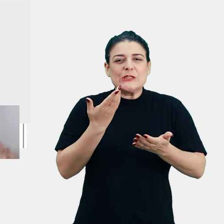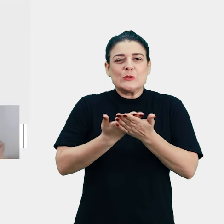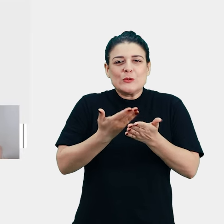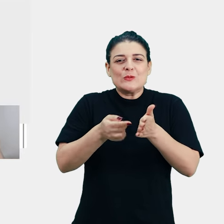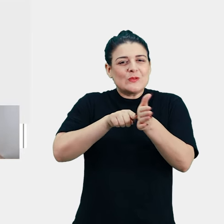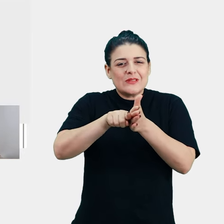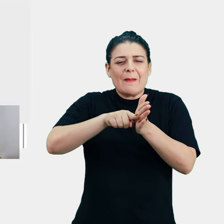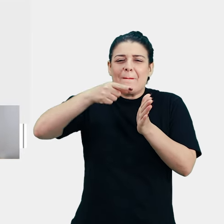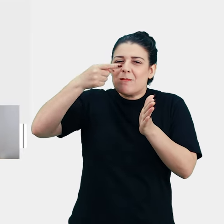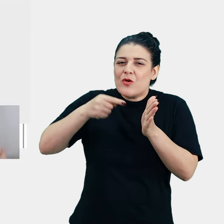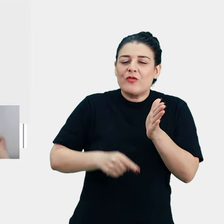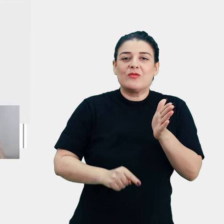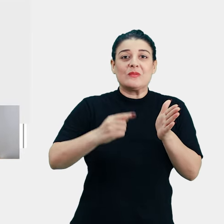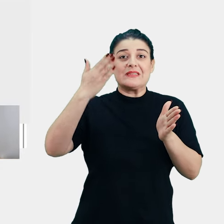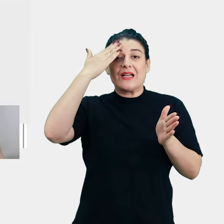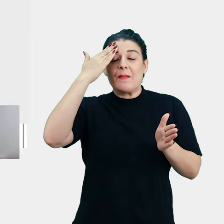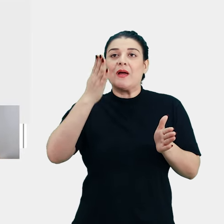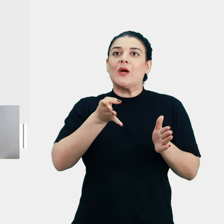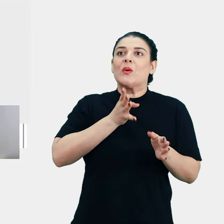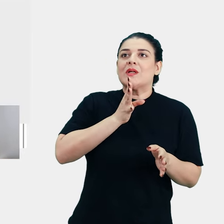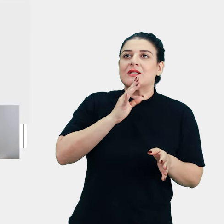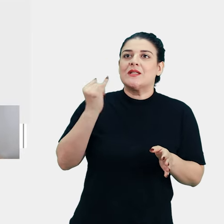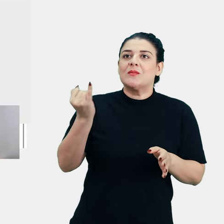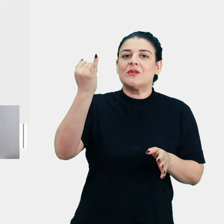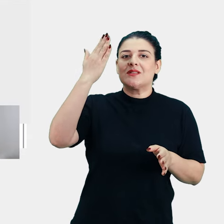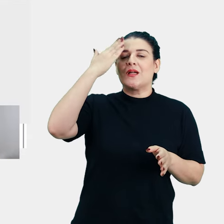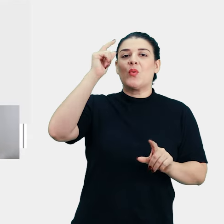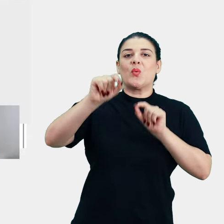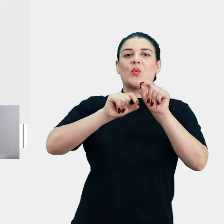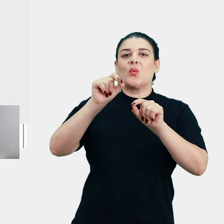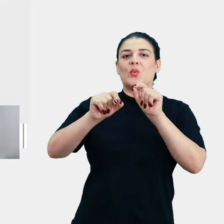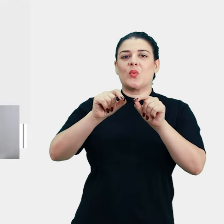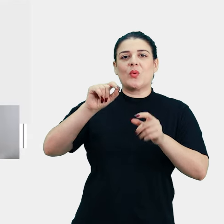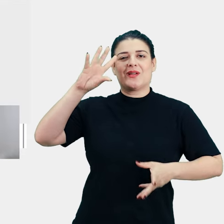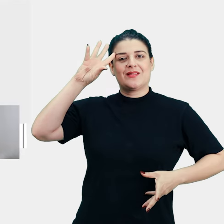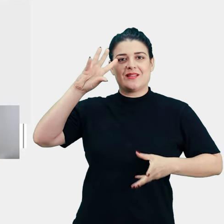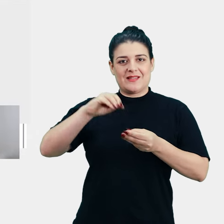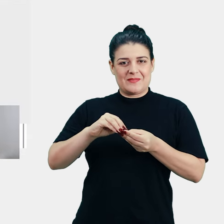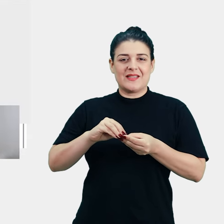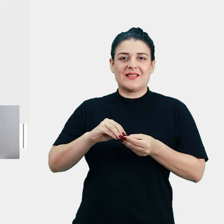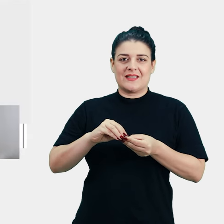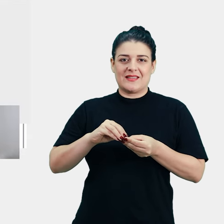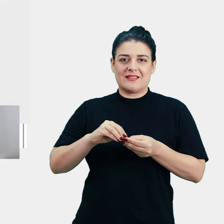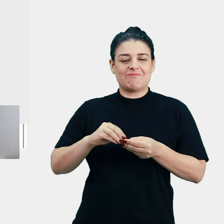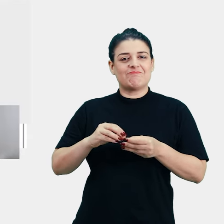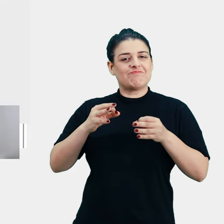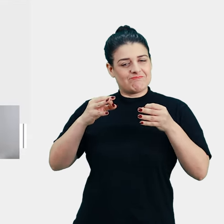fundo, saber conhecer, entender um espectro, saber interpretar da forma mais correta